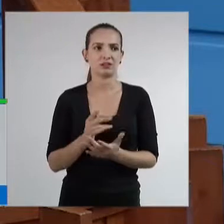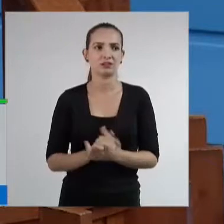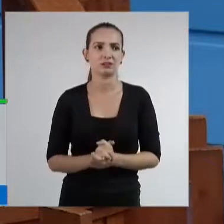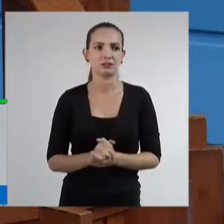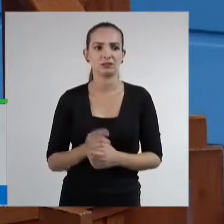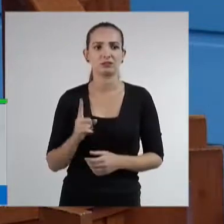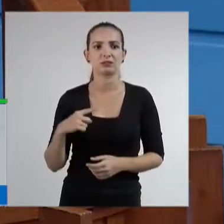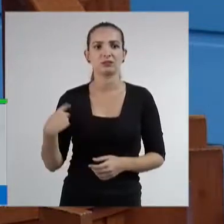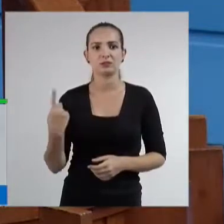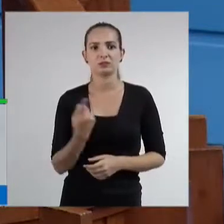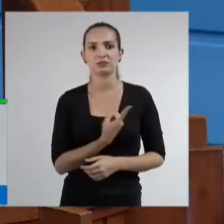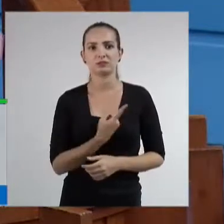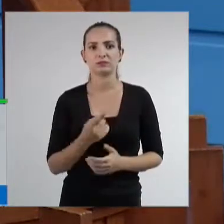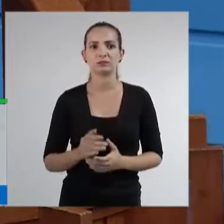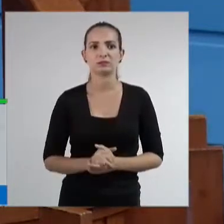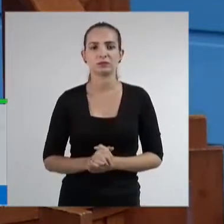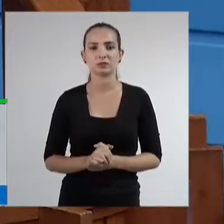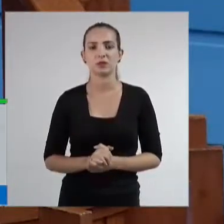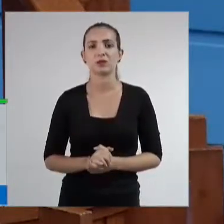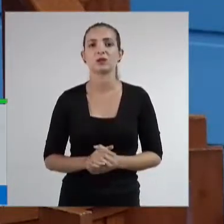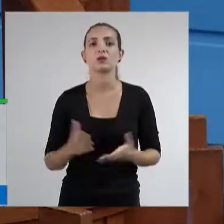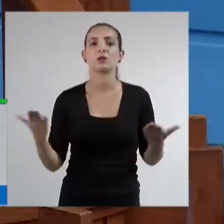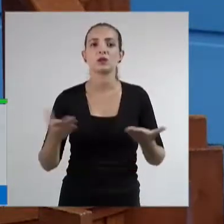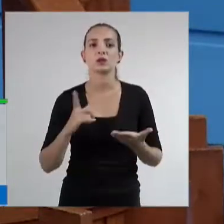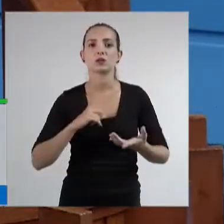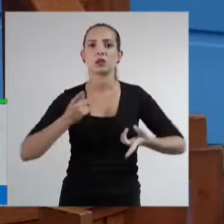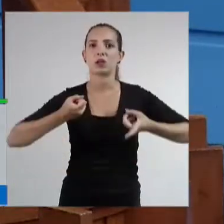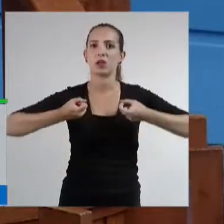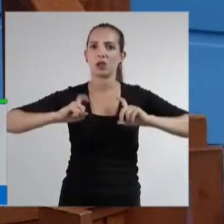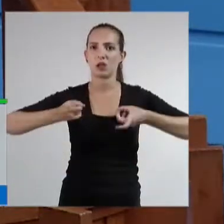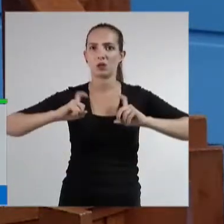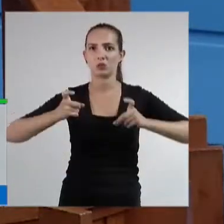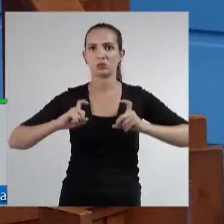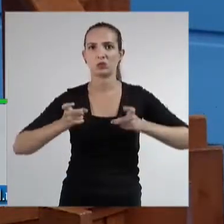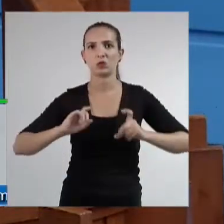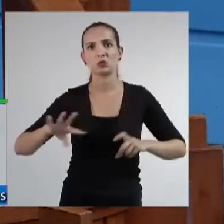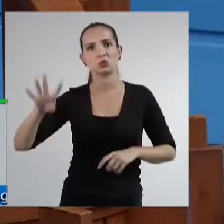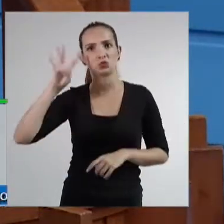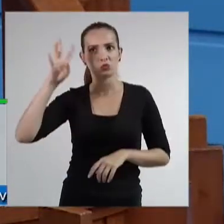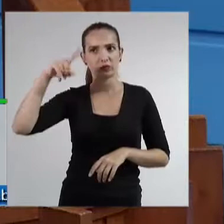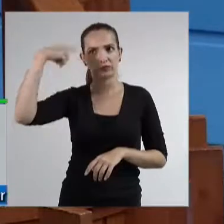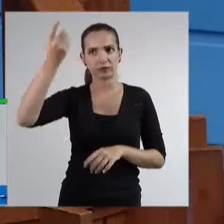trazê-los nesta reunião de quarta-feira que vem. Além disso,